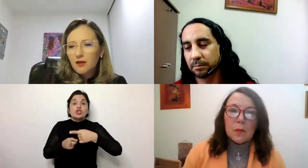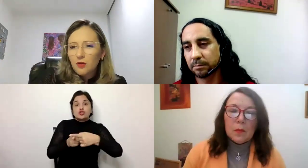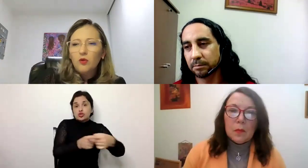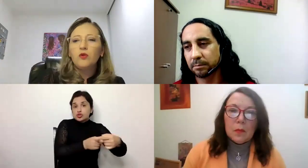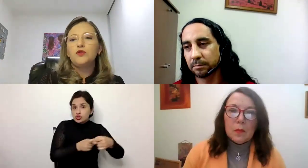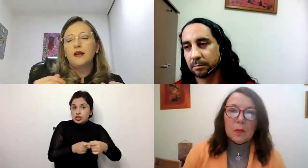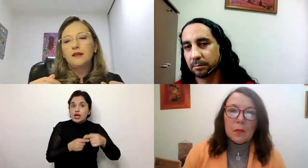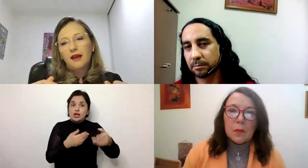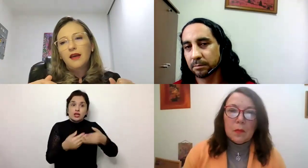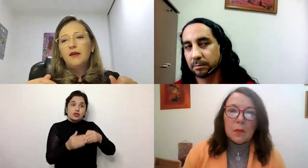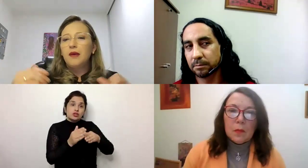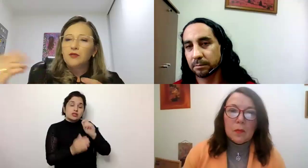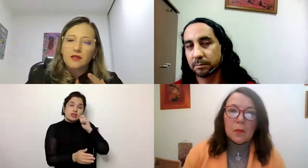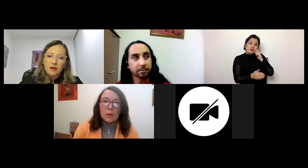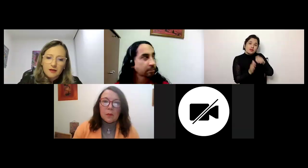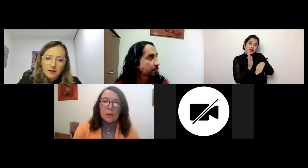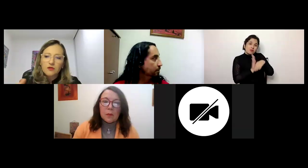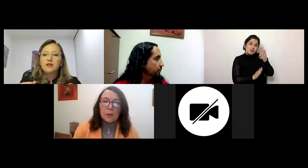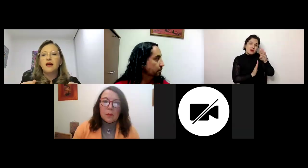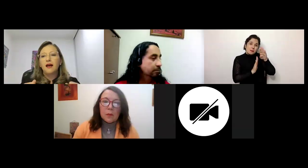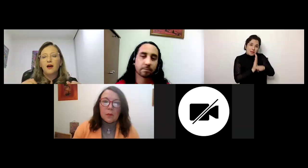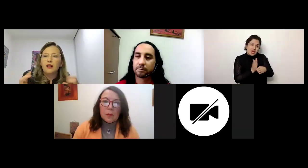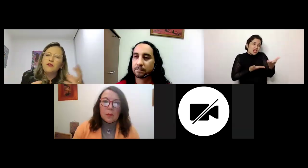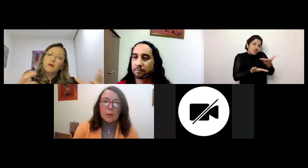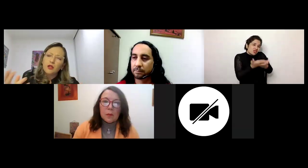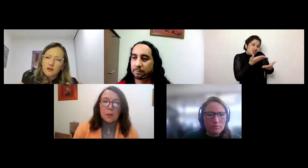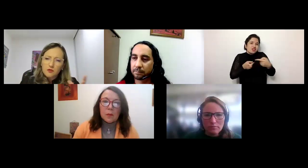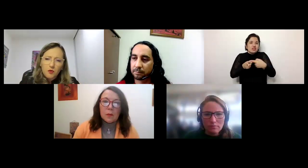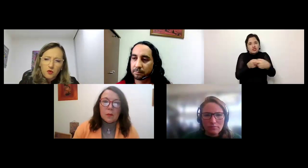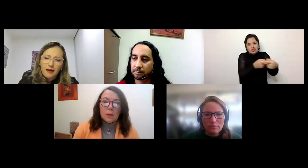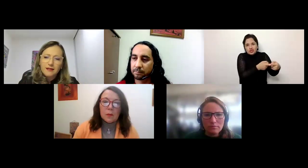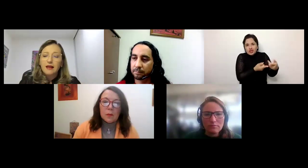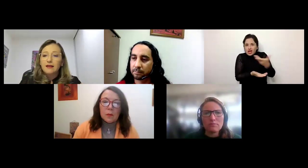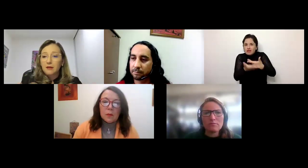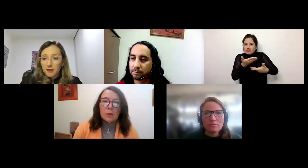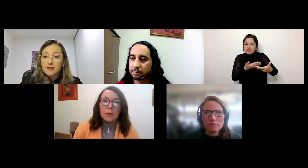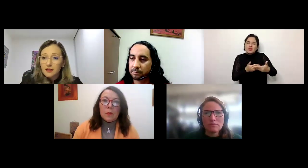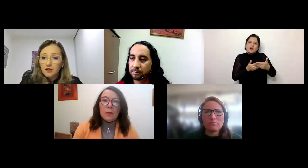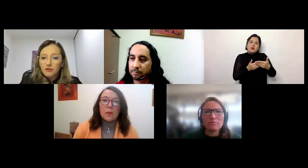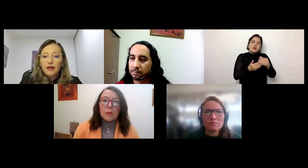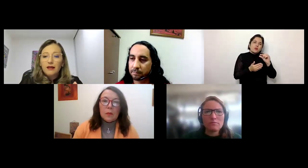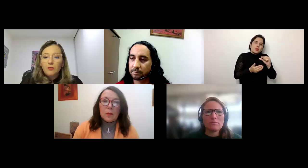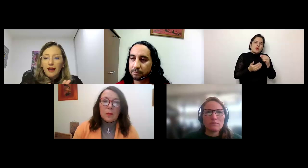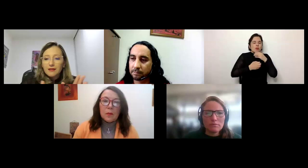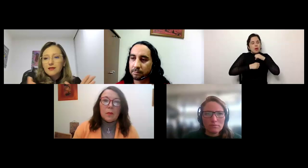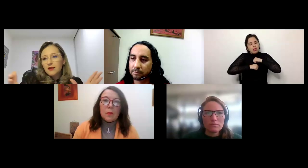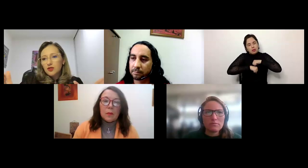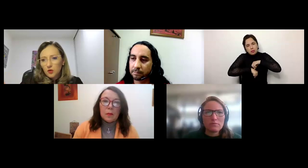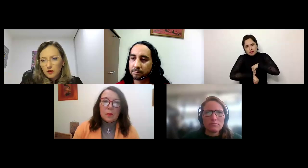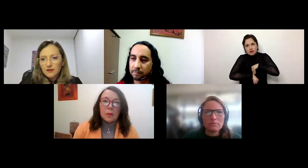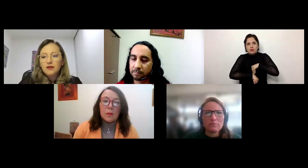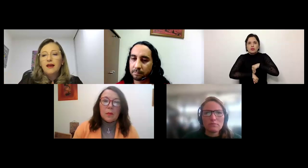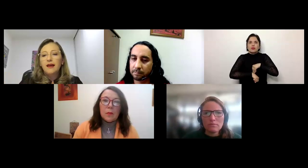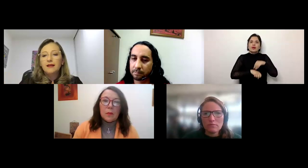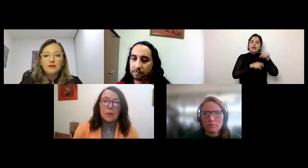fica mais recluso, ele tem menos interação social, ele fica muitas vezes um pouco mais depressivo, então essas